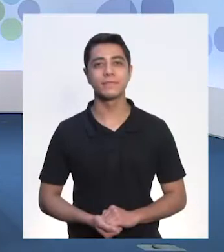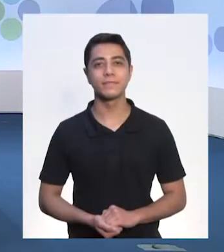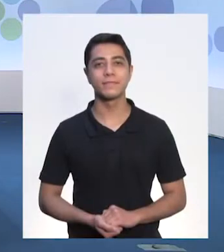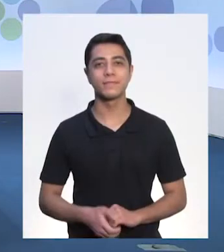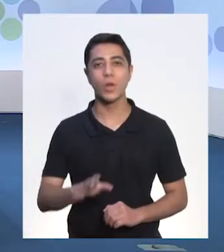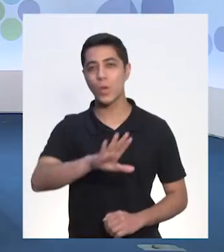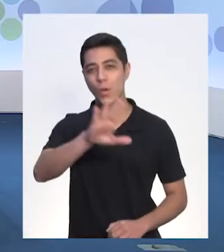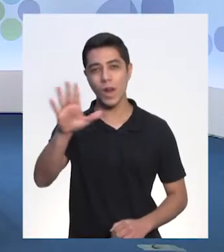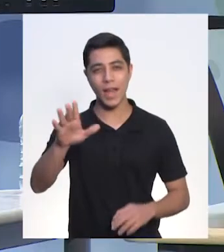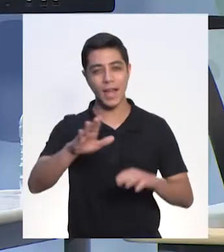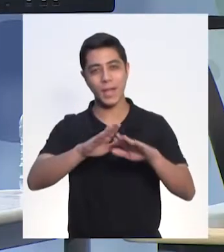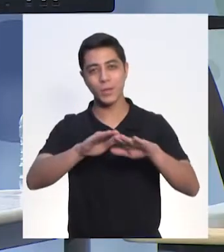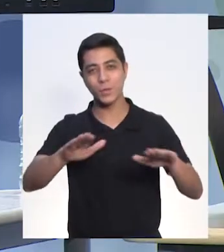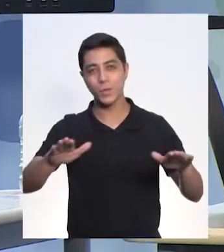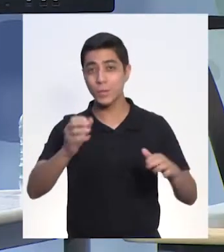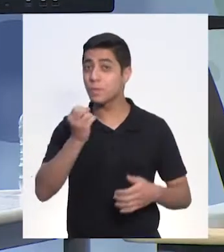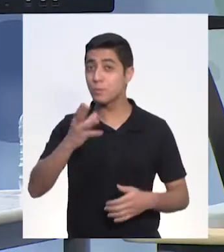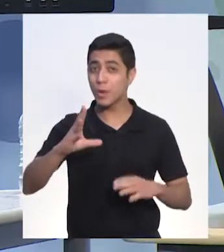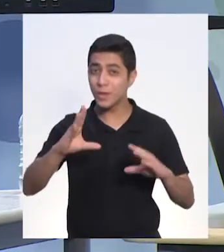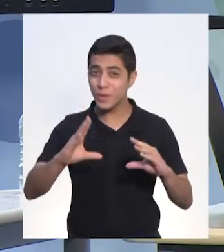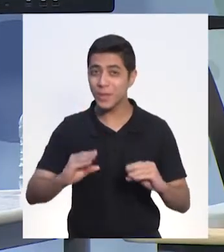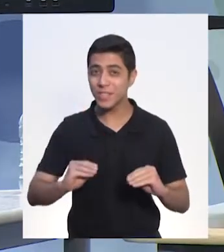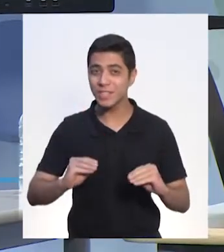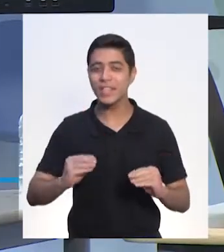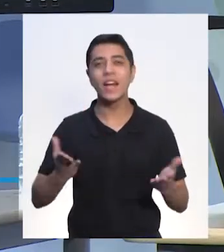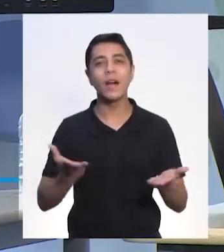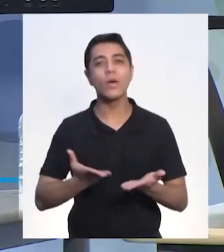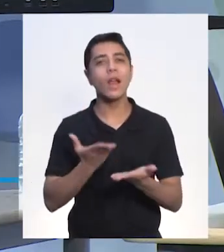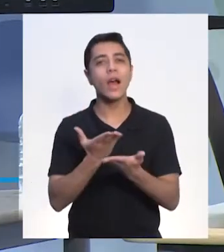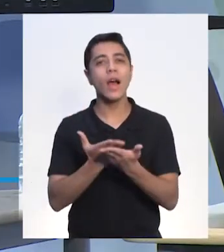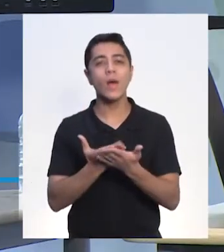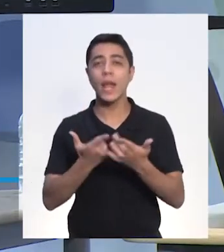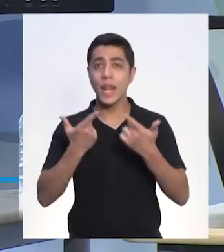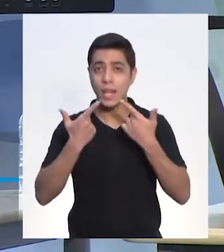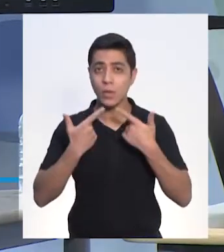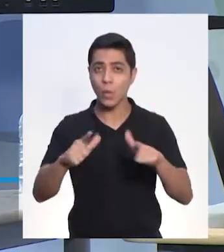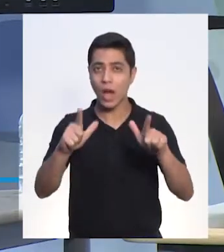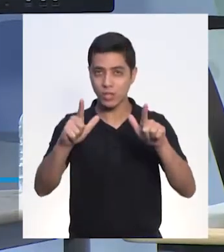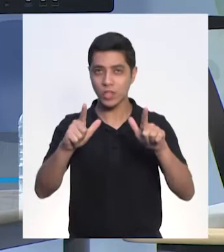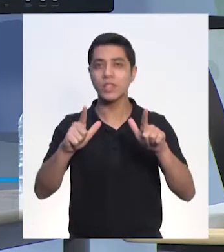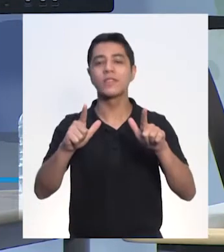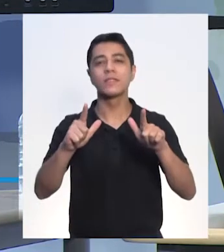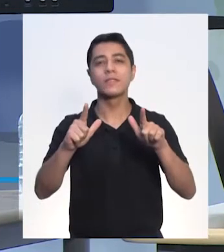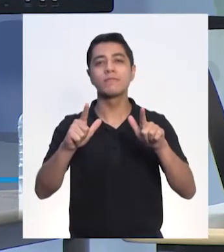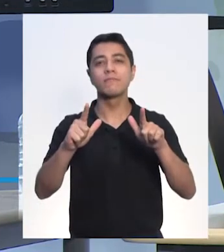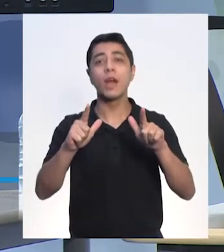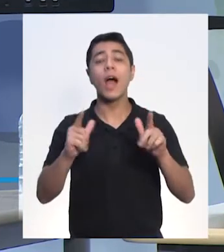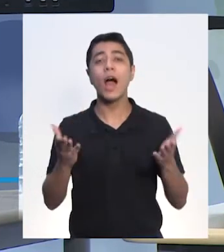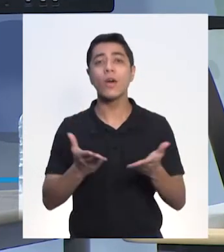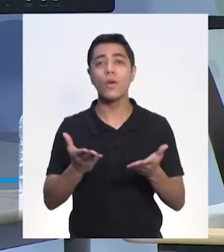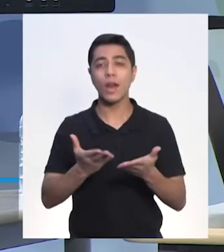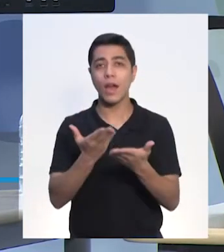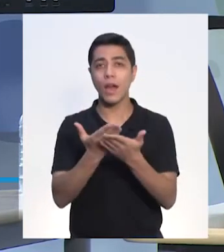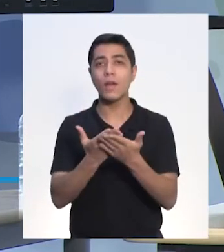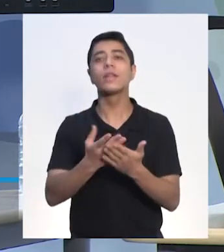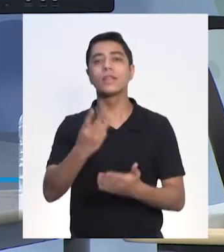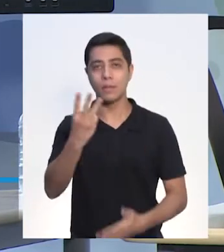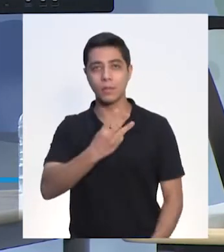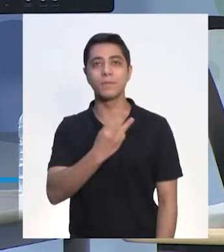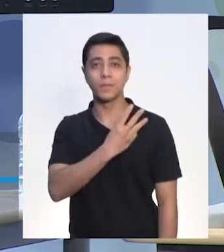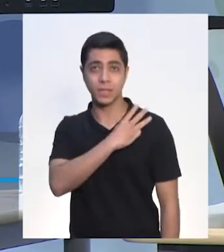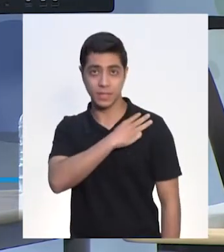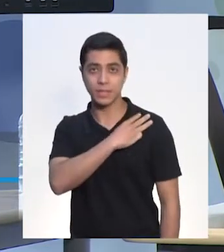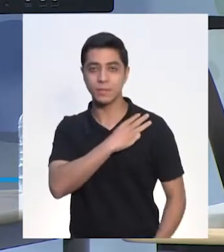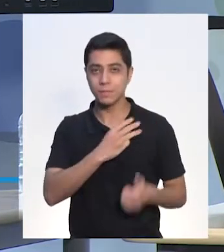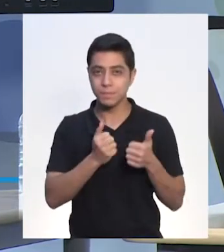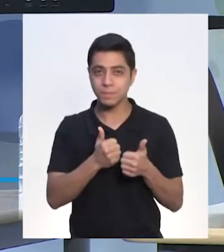Olá, alunos, boa noite. Esta é uma aula de linguagens e códigos. É a nossa terceira aula do segundo semestre. É uma